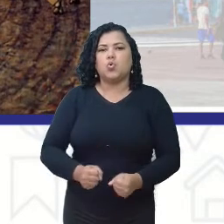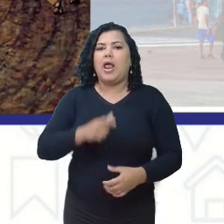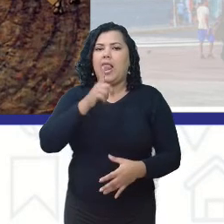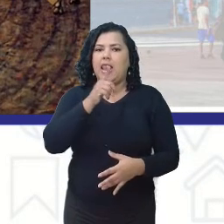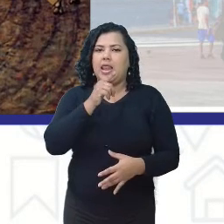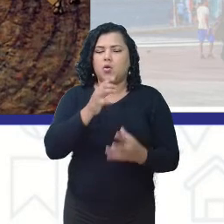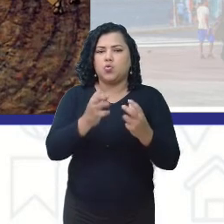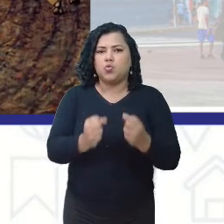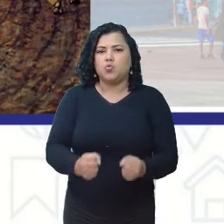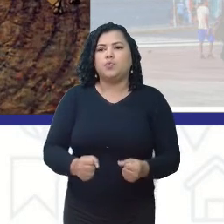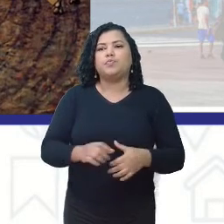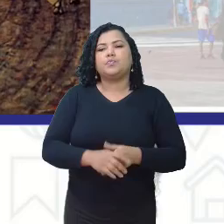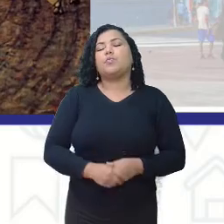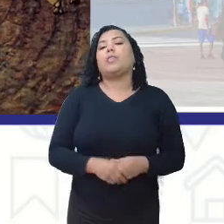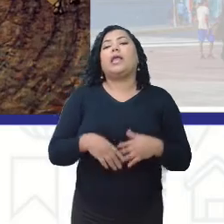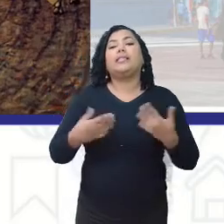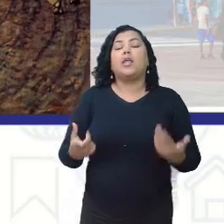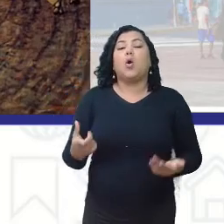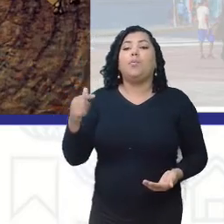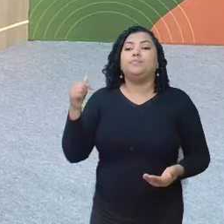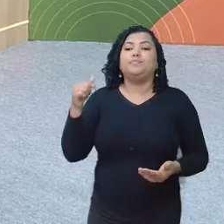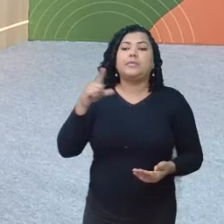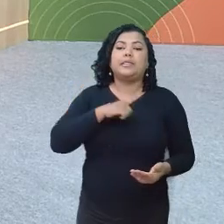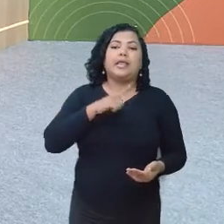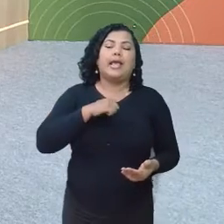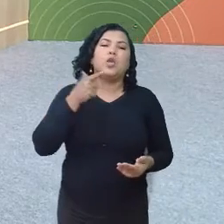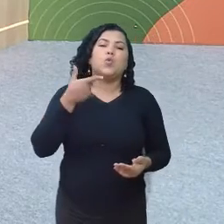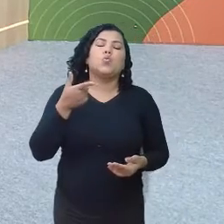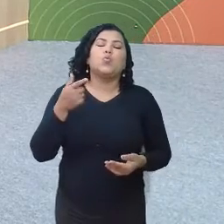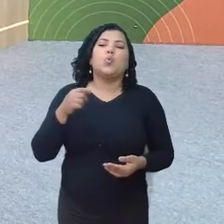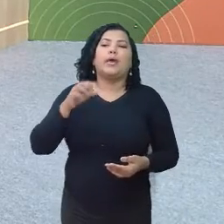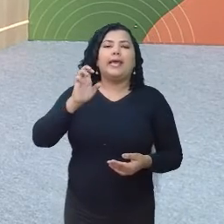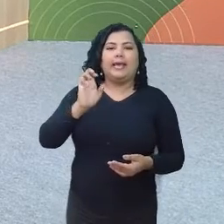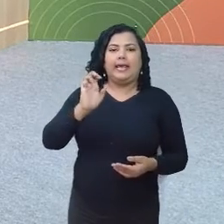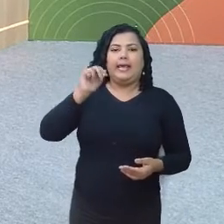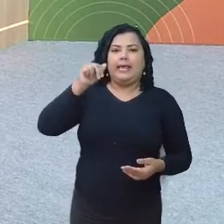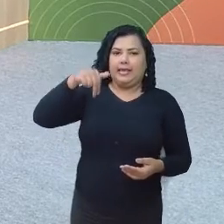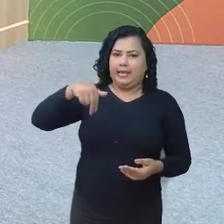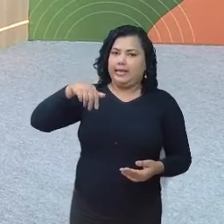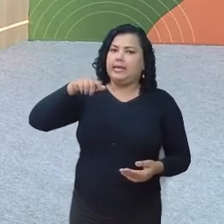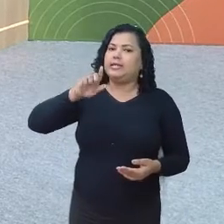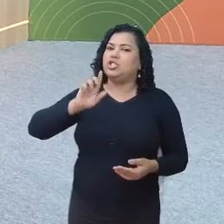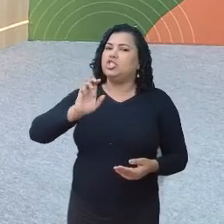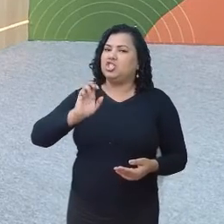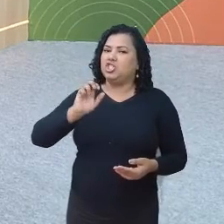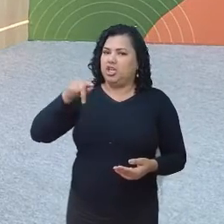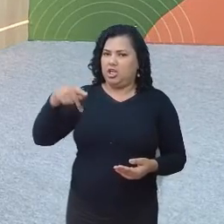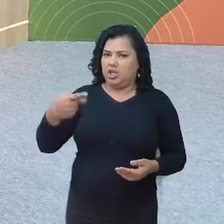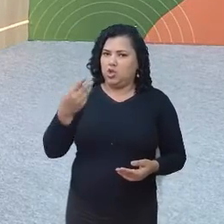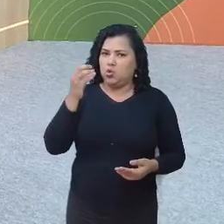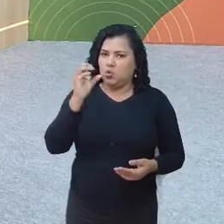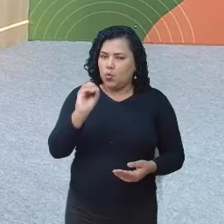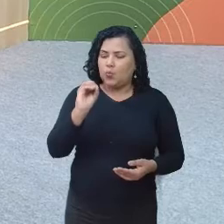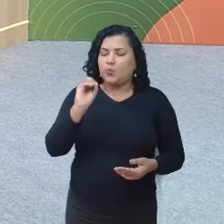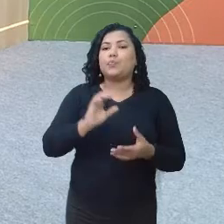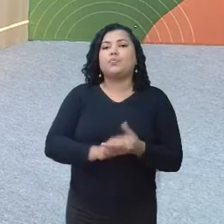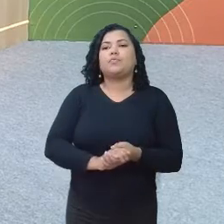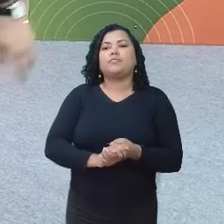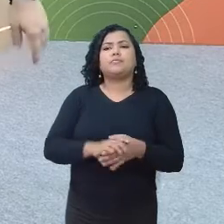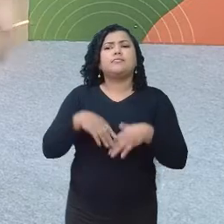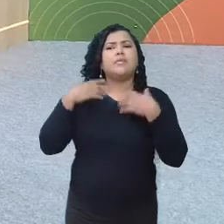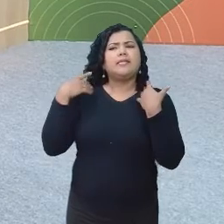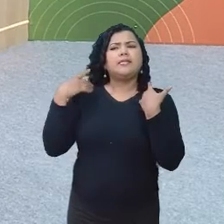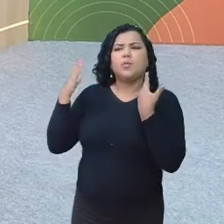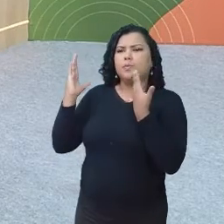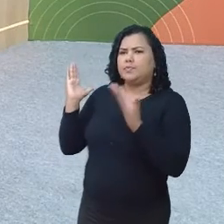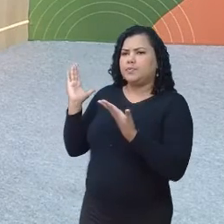de trapiche, porque ele é um engenho movido a tração humana ou animal. Então, nesse caso aqui, nós